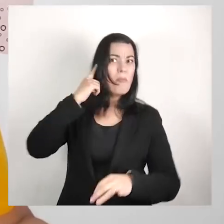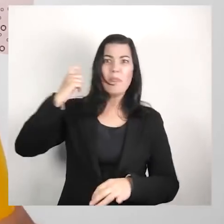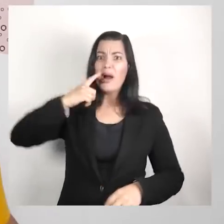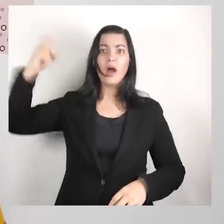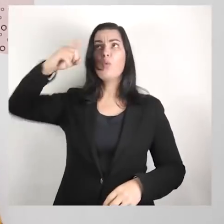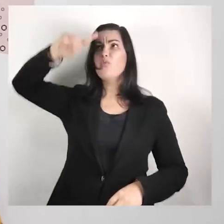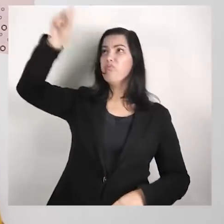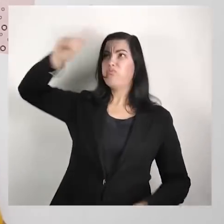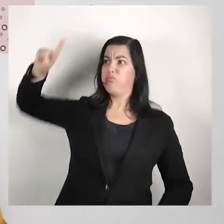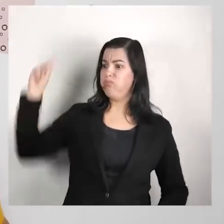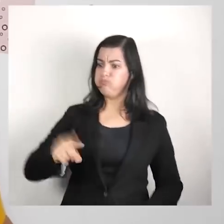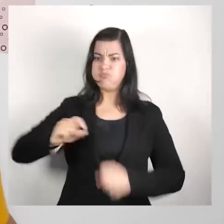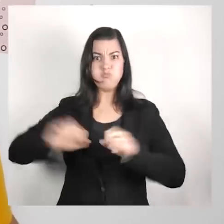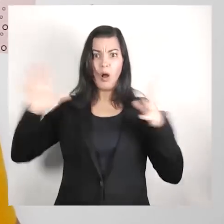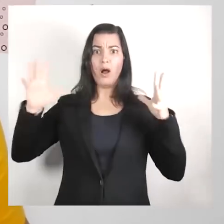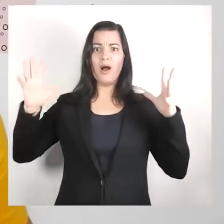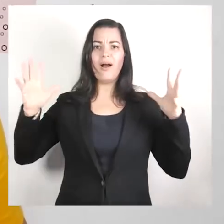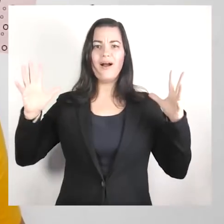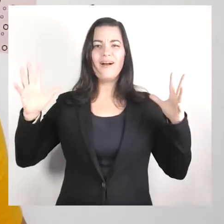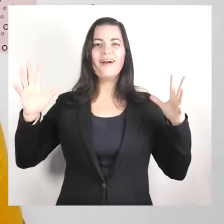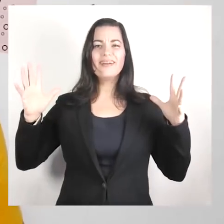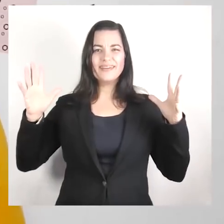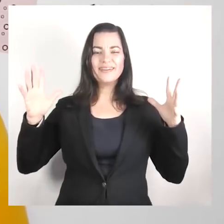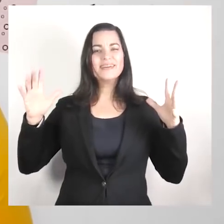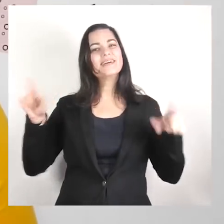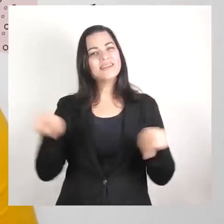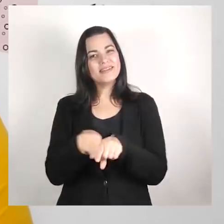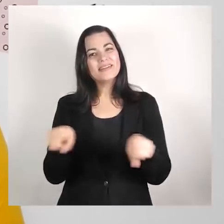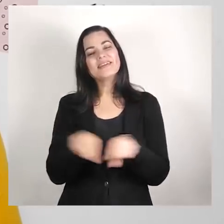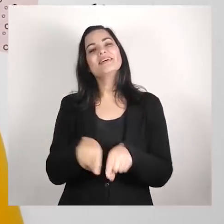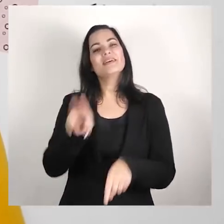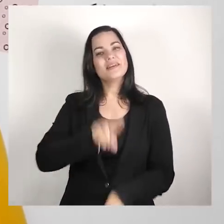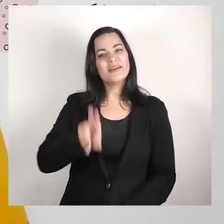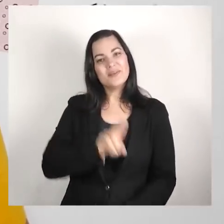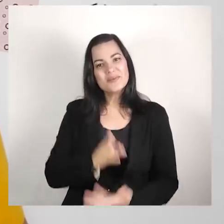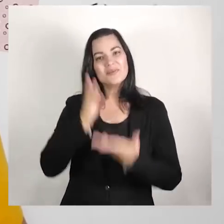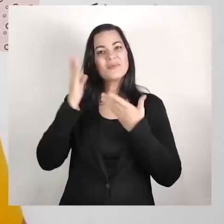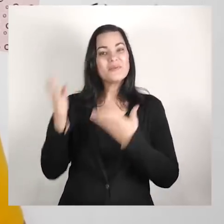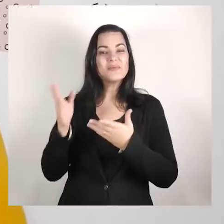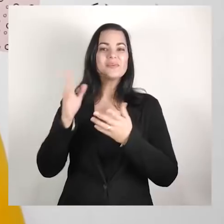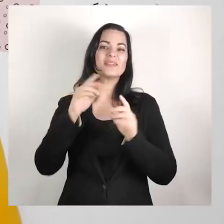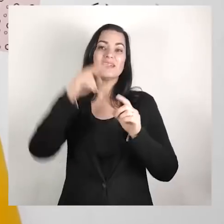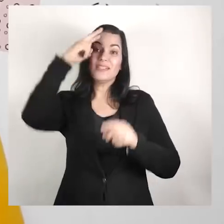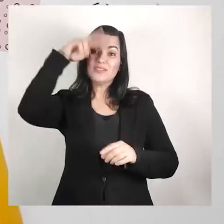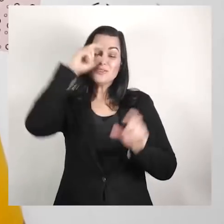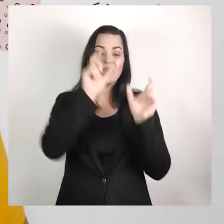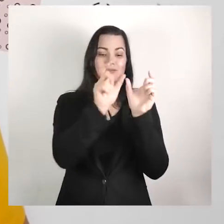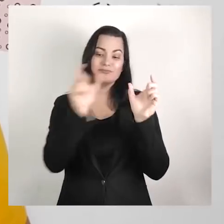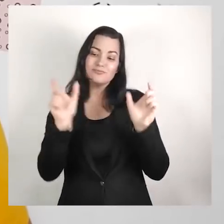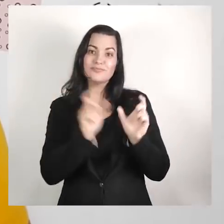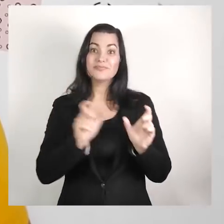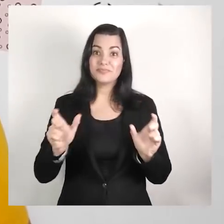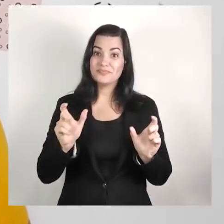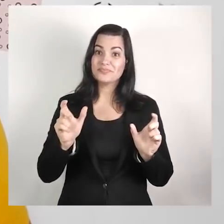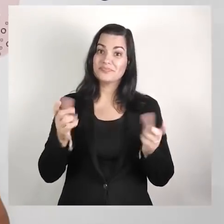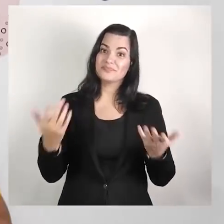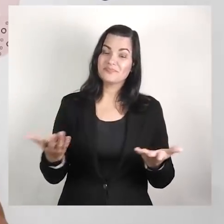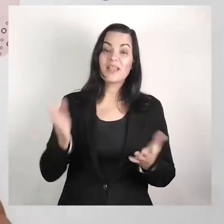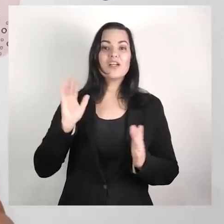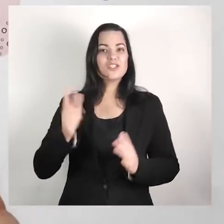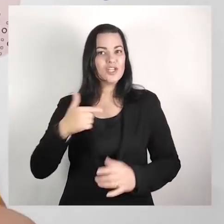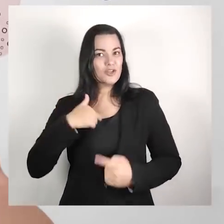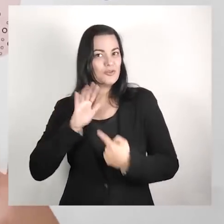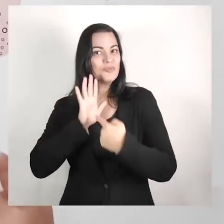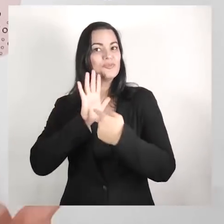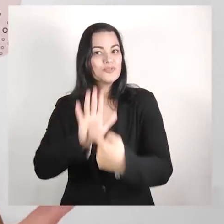explosão, um raio. Então, isso é muito utilizado também nas histórias em quadrinhos. Então,